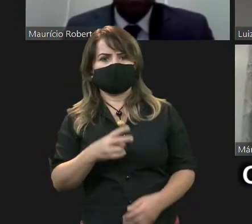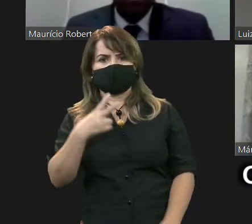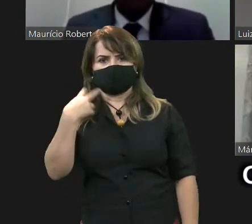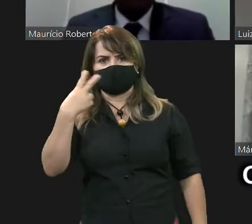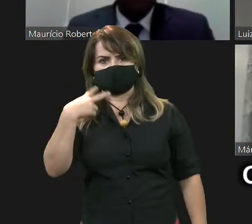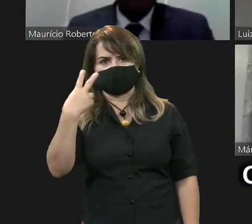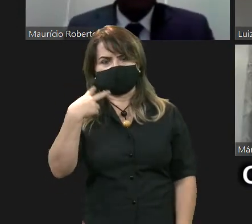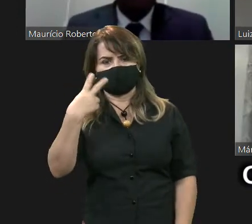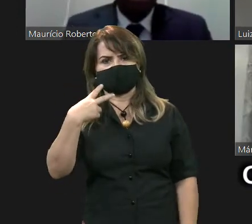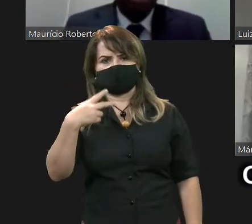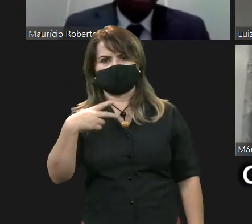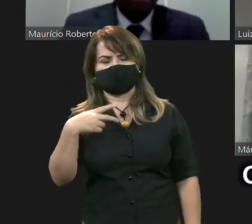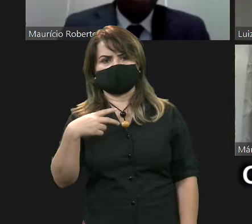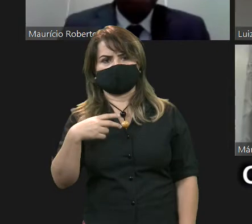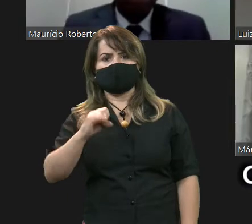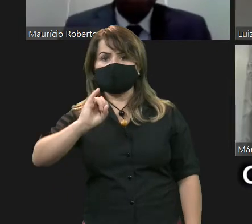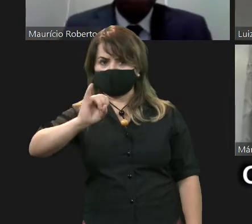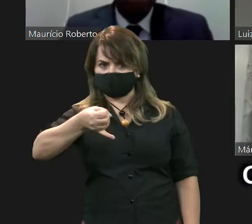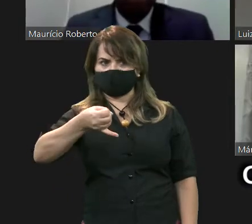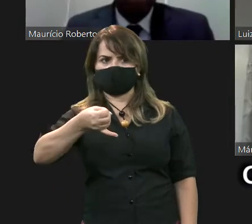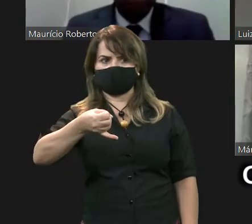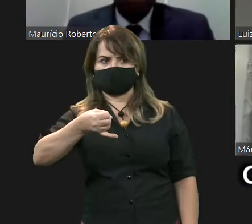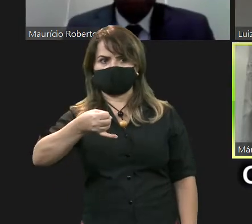Vereador Thiago Isqueiroz. Sim.